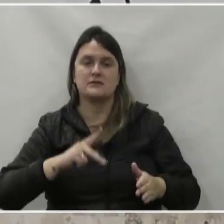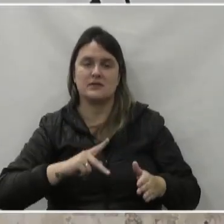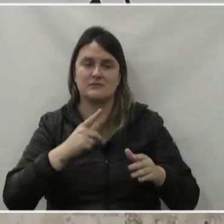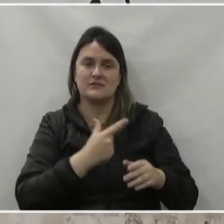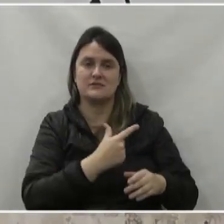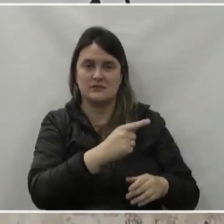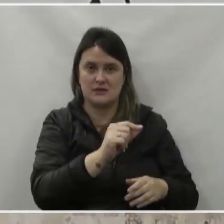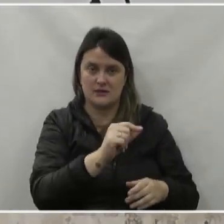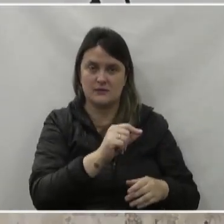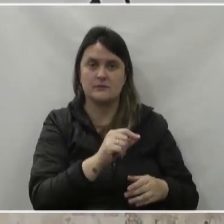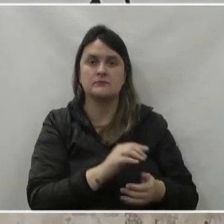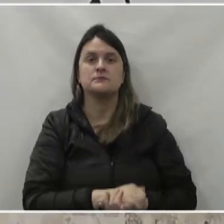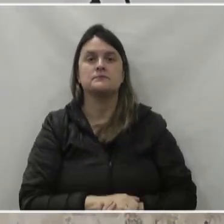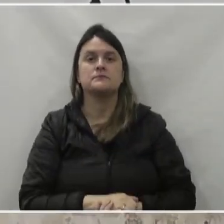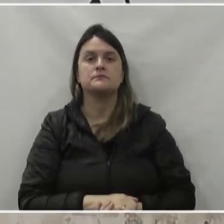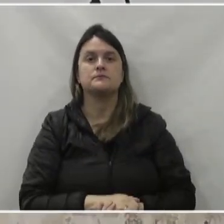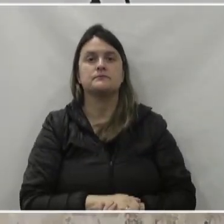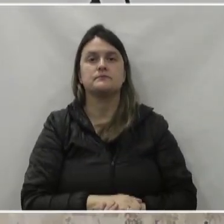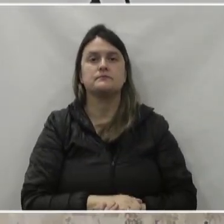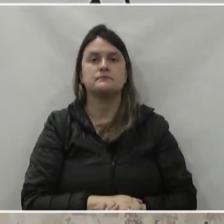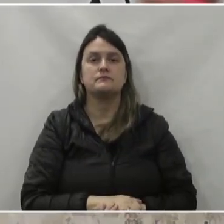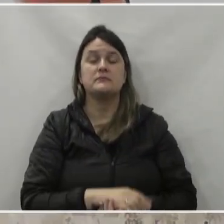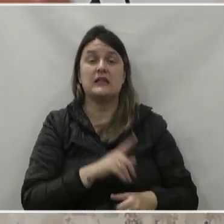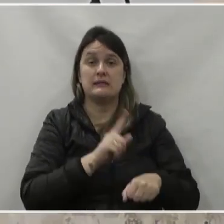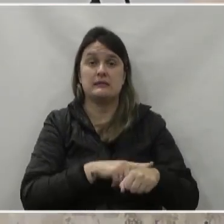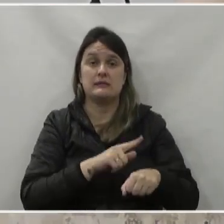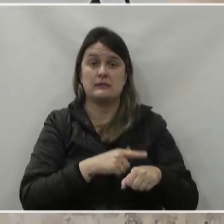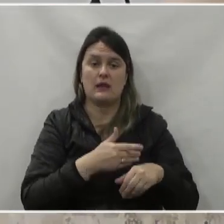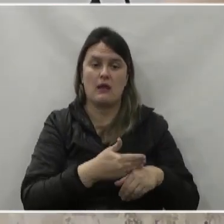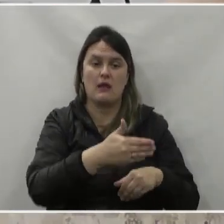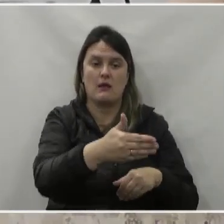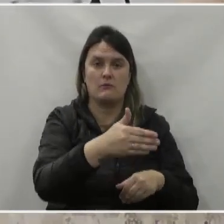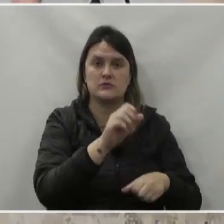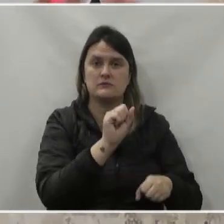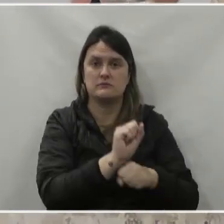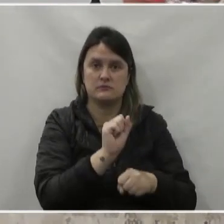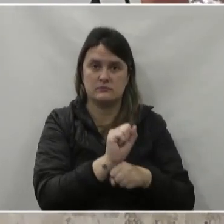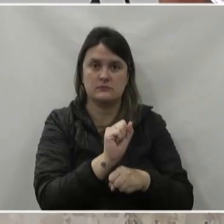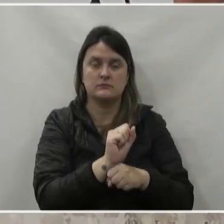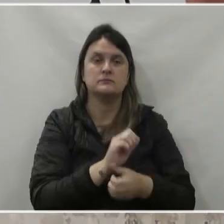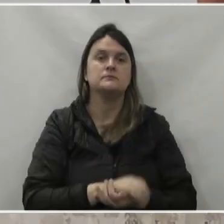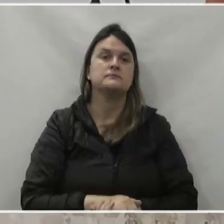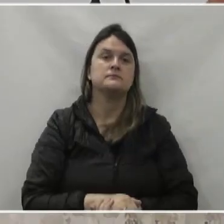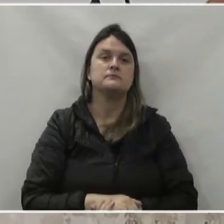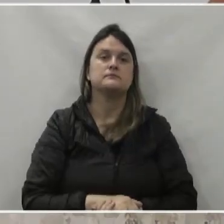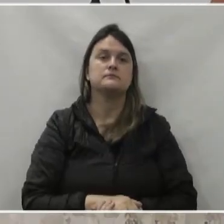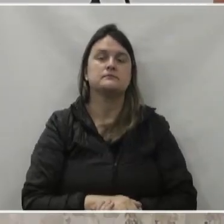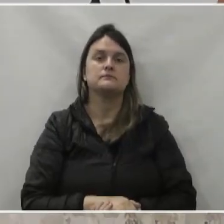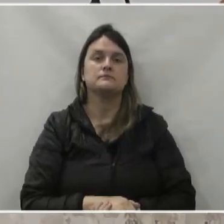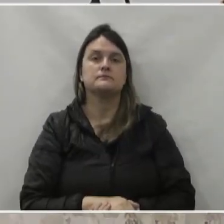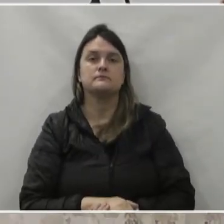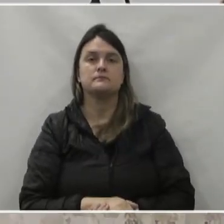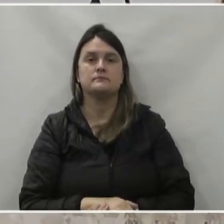Câmara, que foi temporariamente suspensa. A